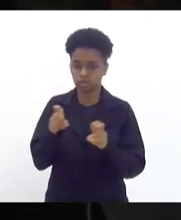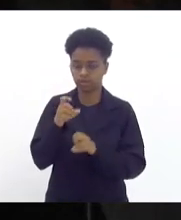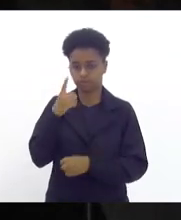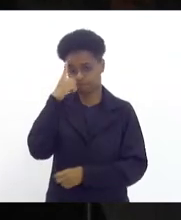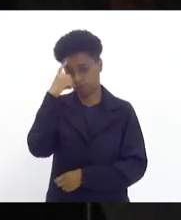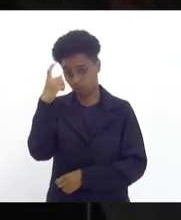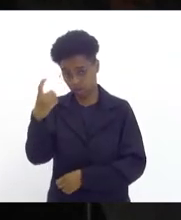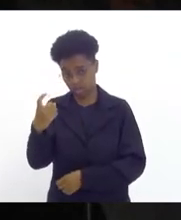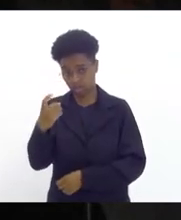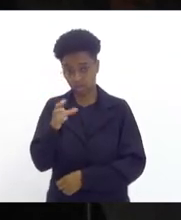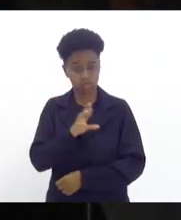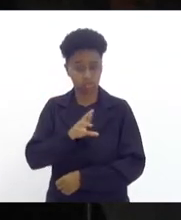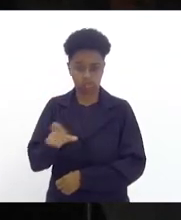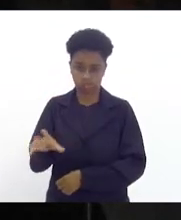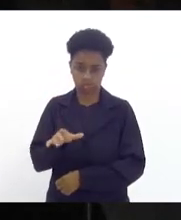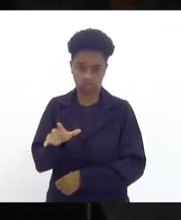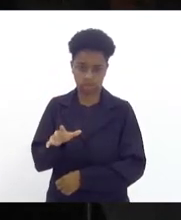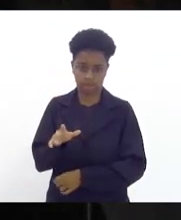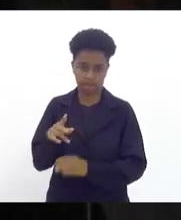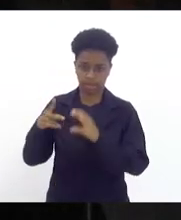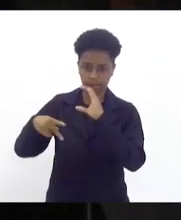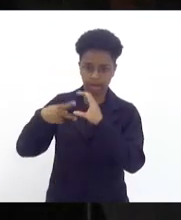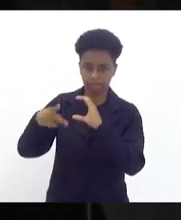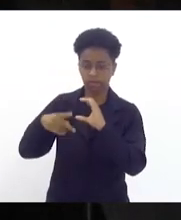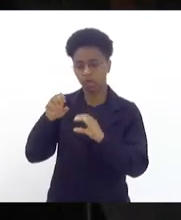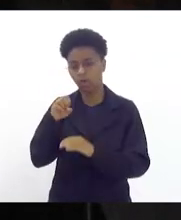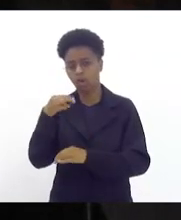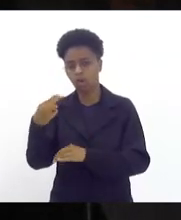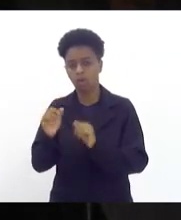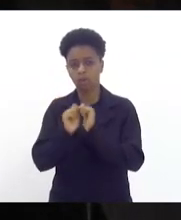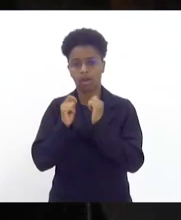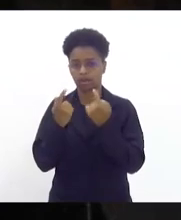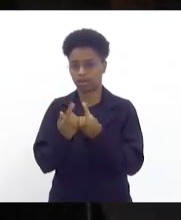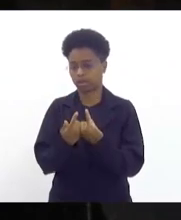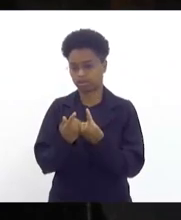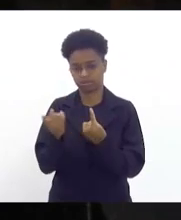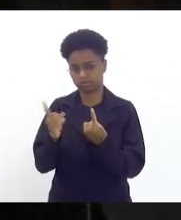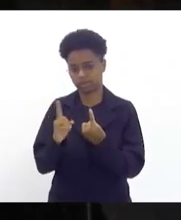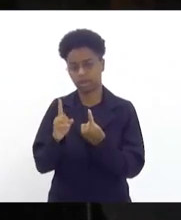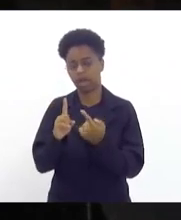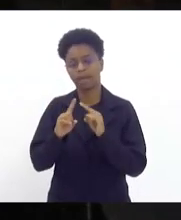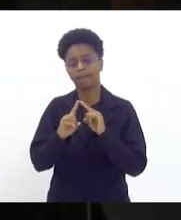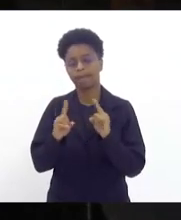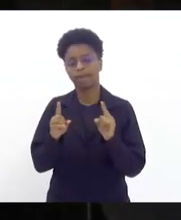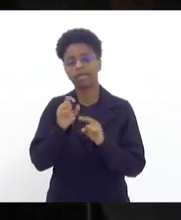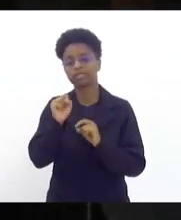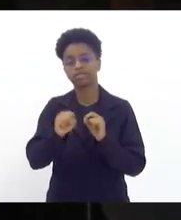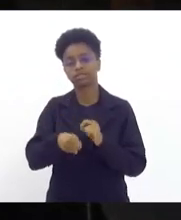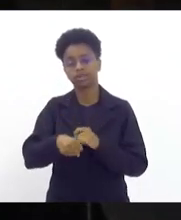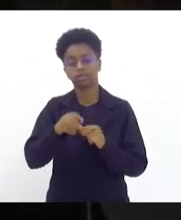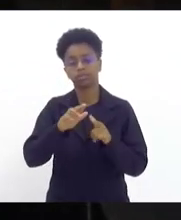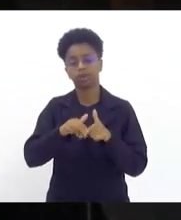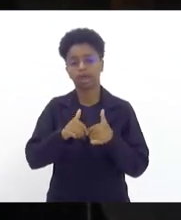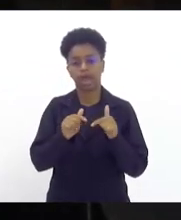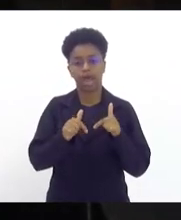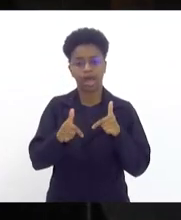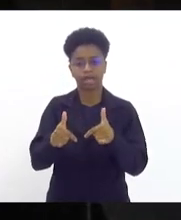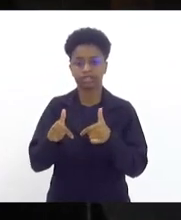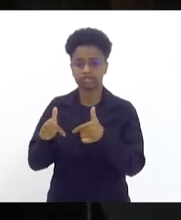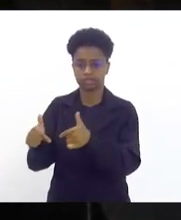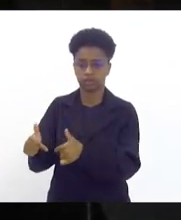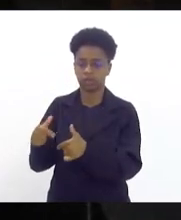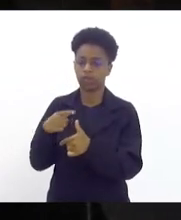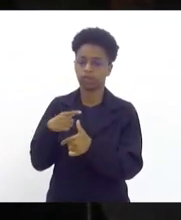ela não parte da câmara dos vereadores da Assembleia Legislativa mas sim de um conjunto de ações de um conjunto de